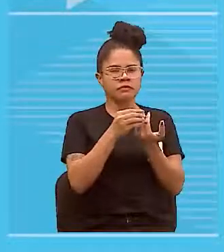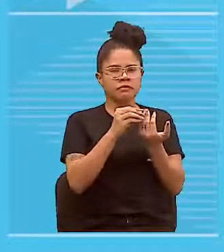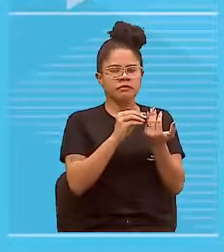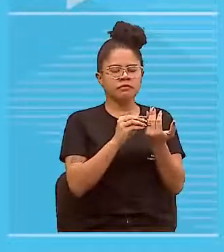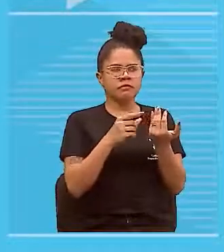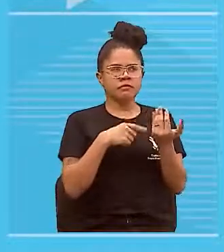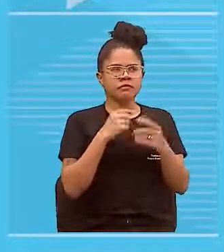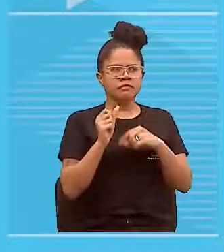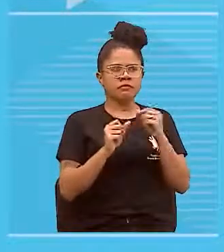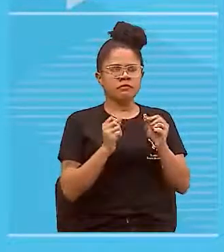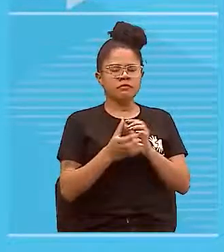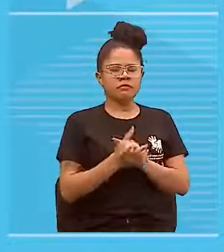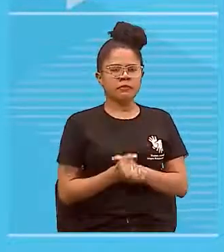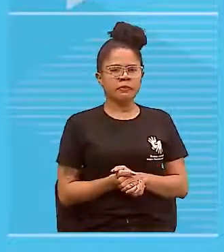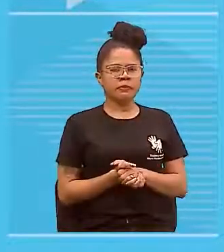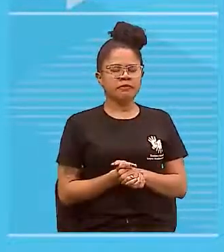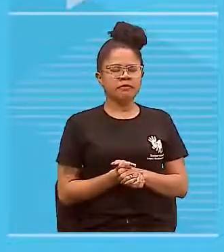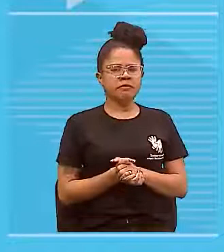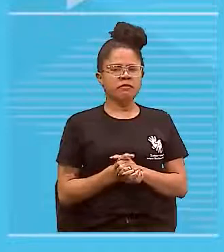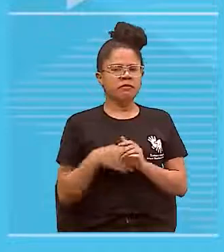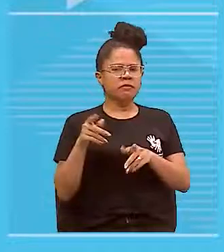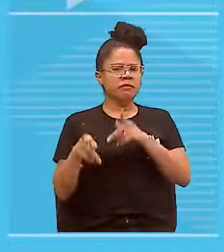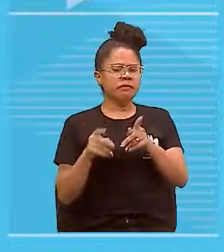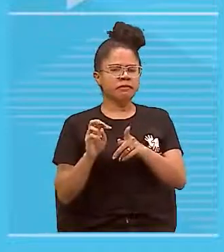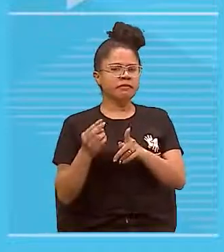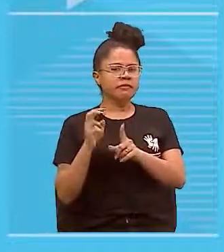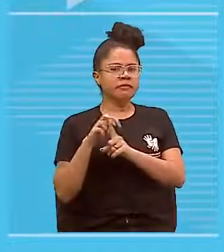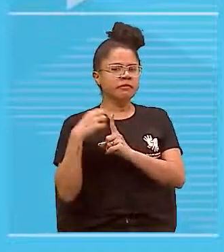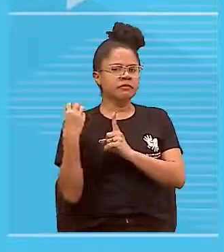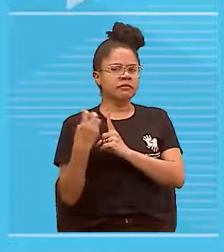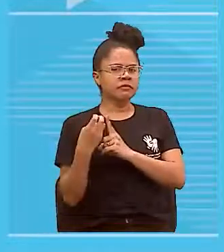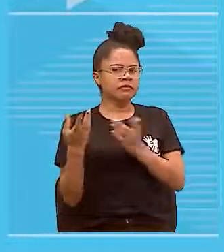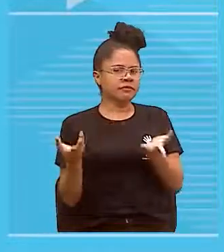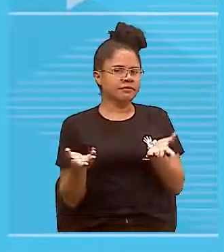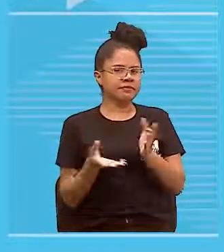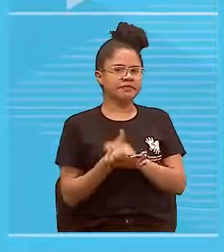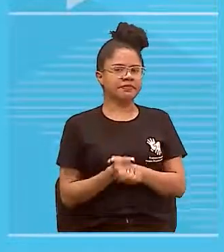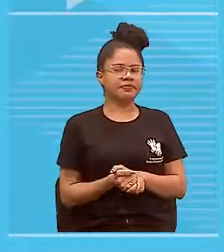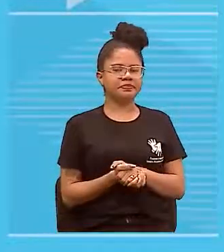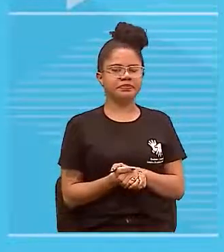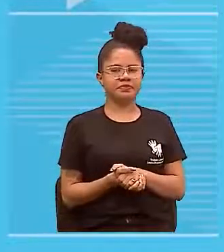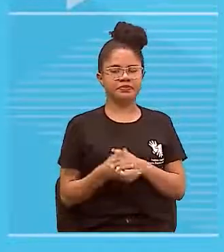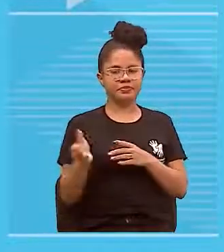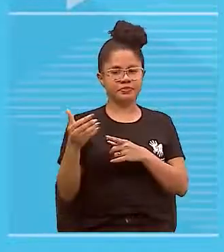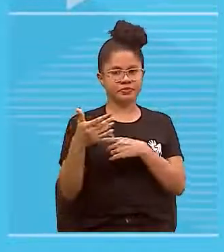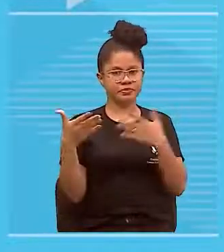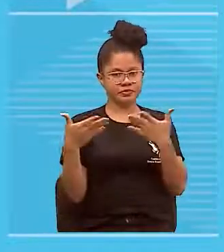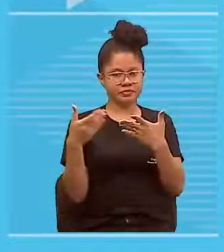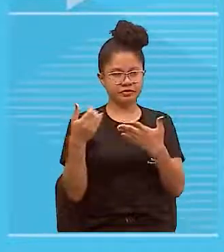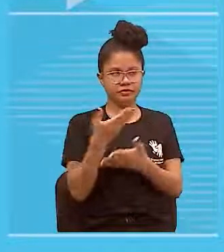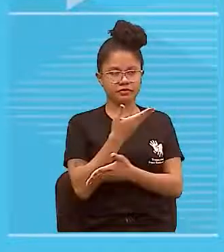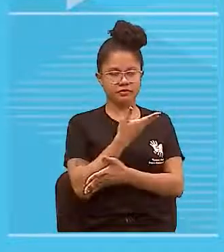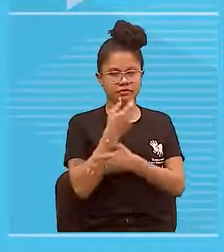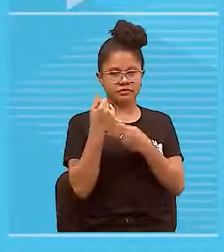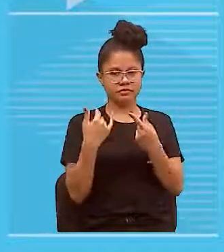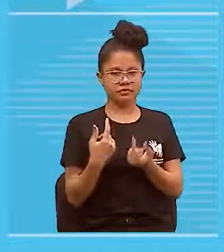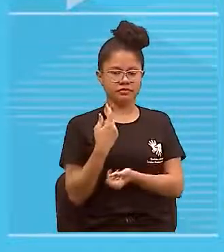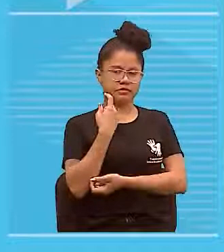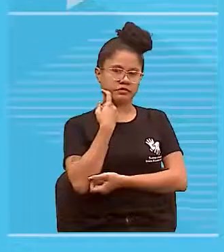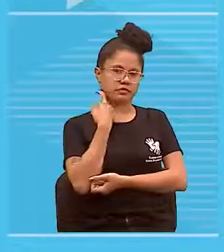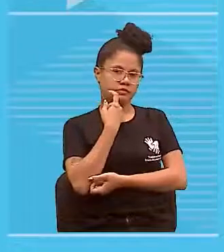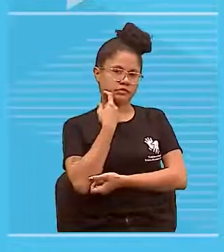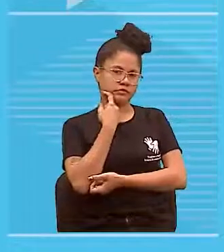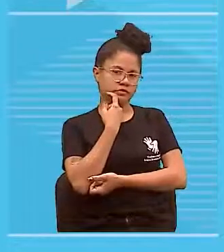eu tenho agora uma população ou uma comunidade? Eu estou falando agora do peixe, do